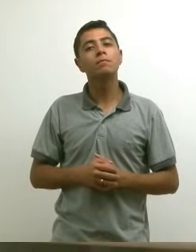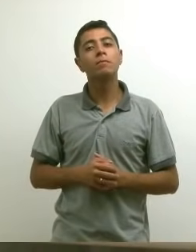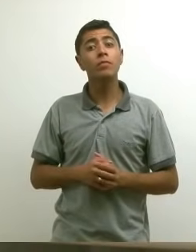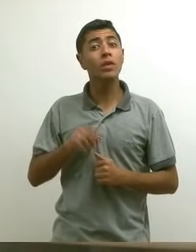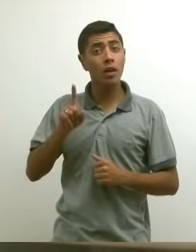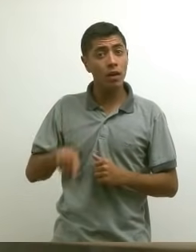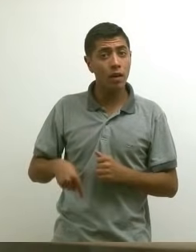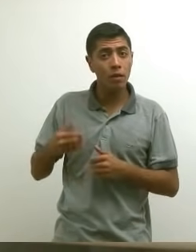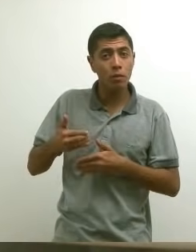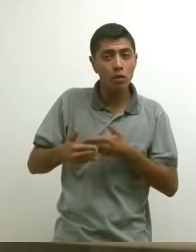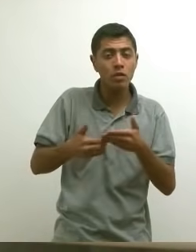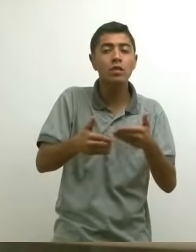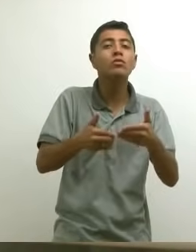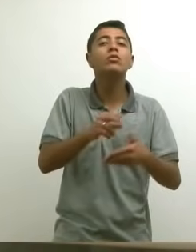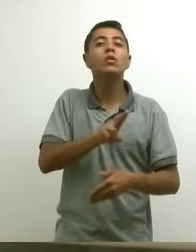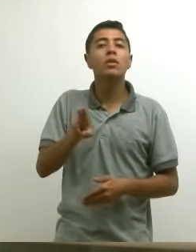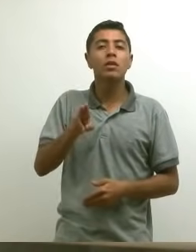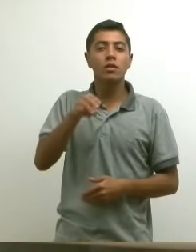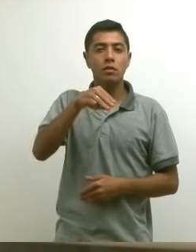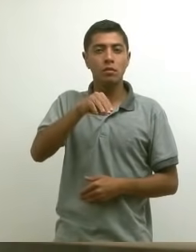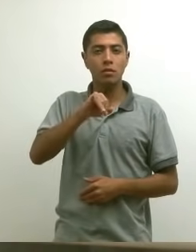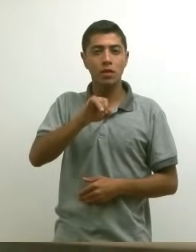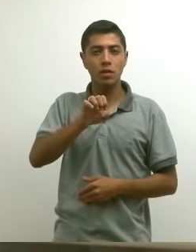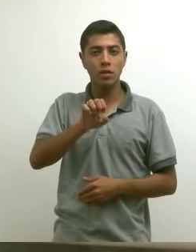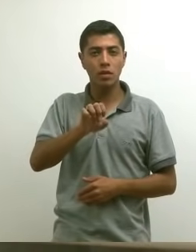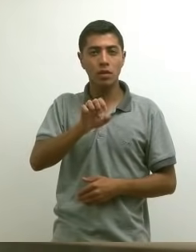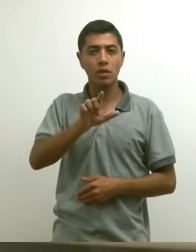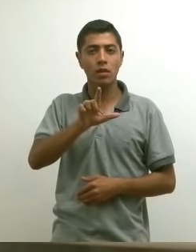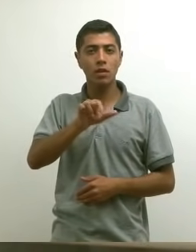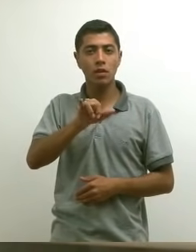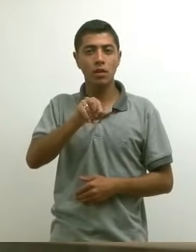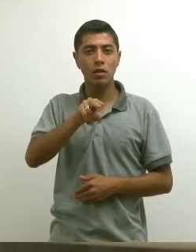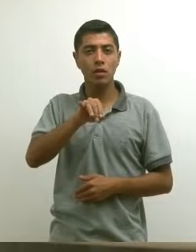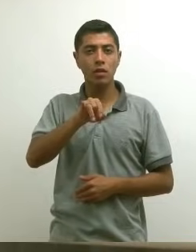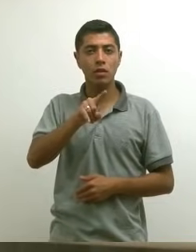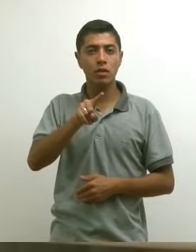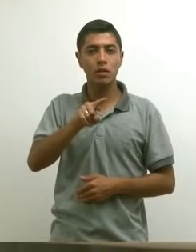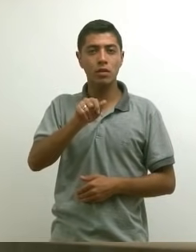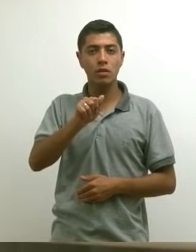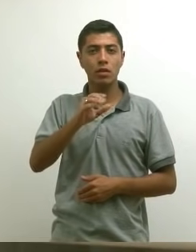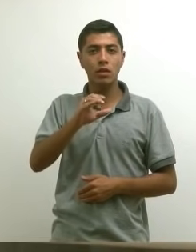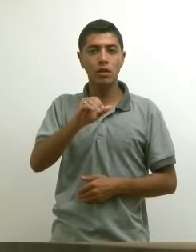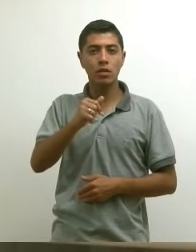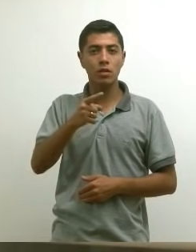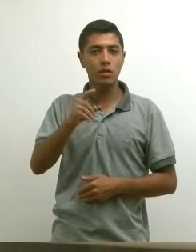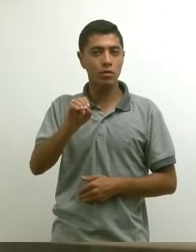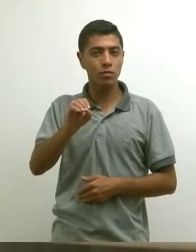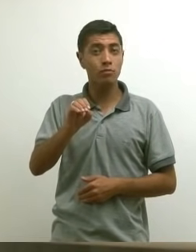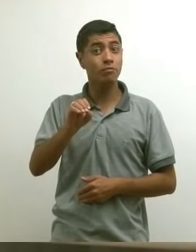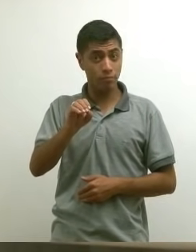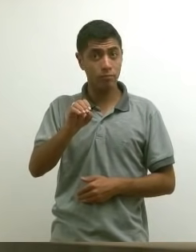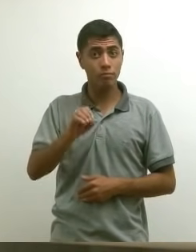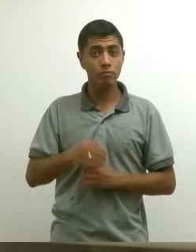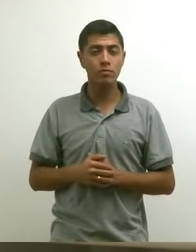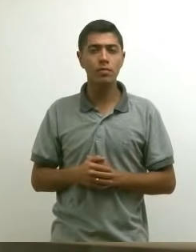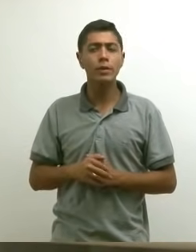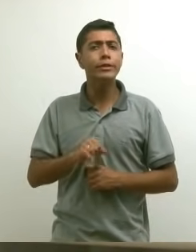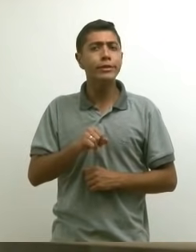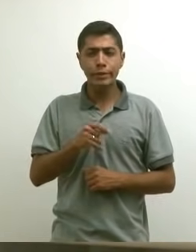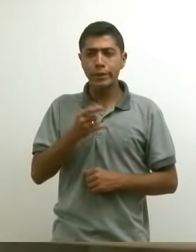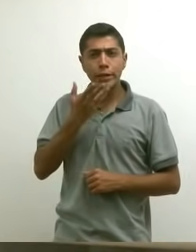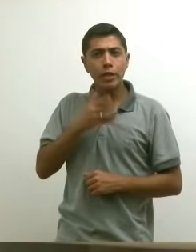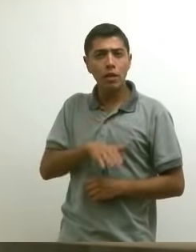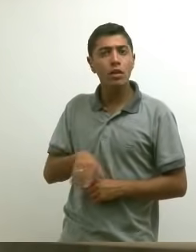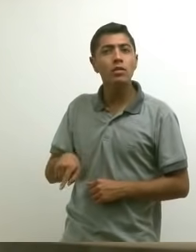esse processo é uma amenização uma criança usada uma criança que tem um outro nível de consciência então a primeira coisa